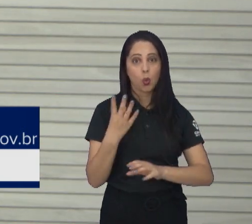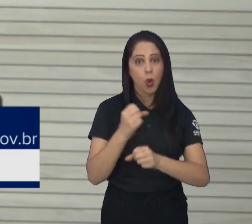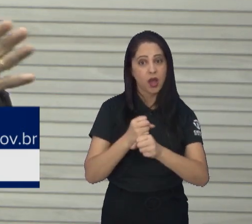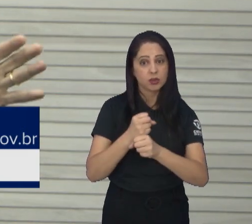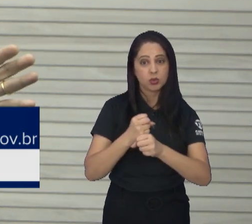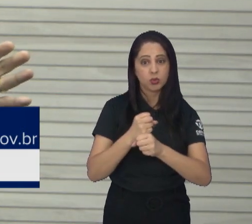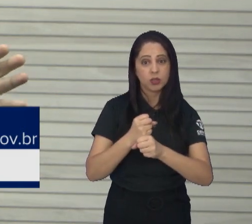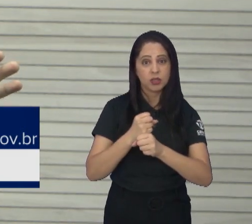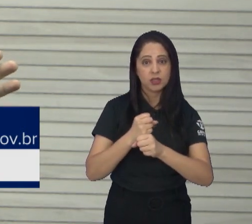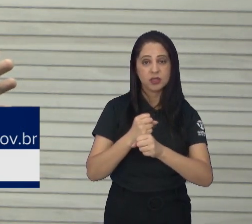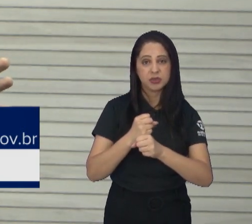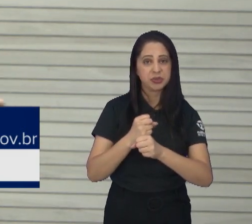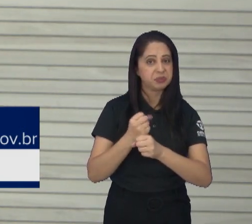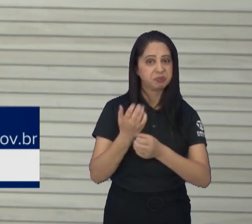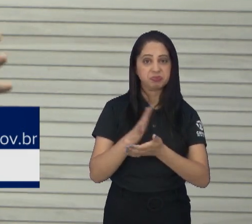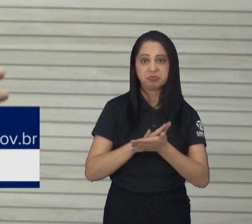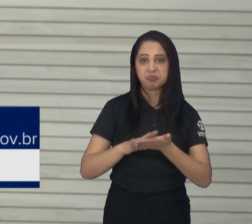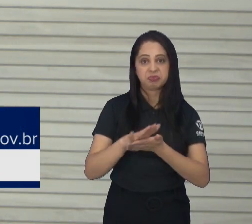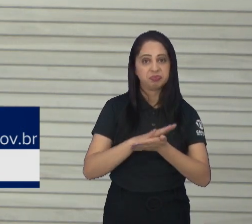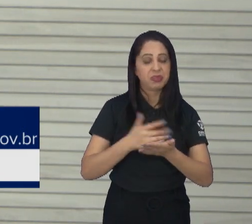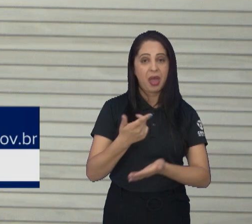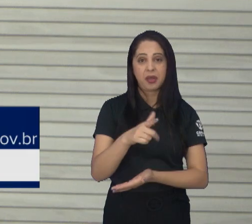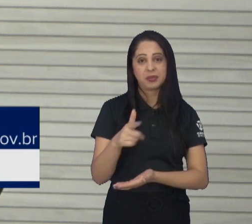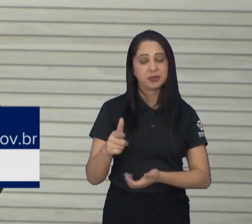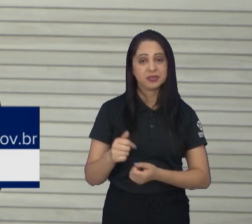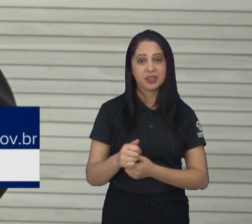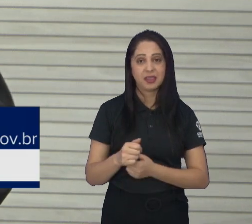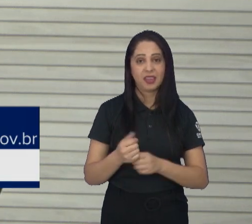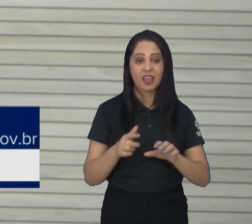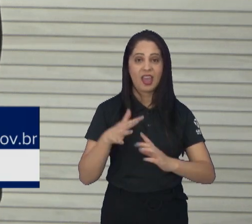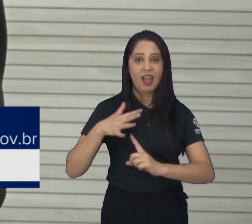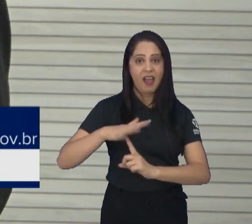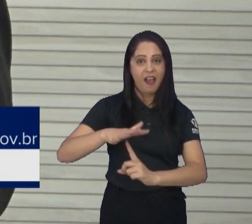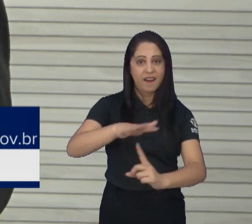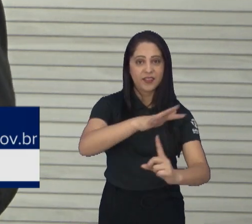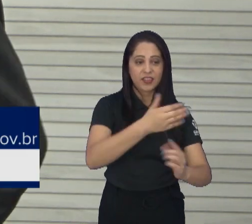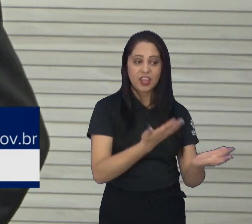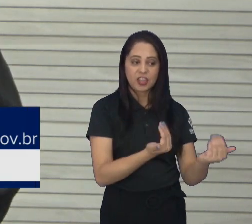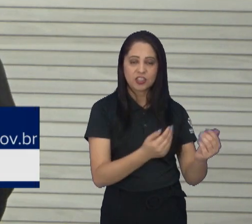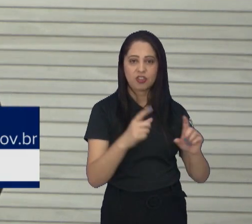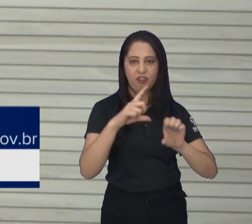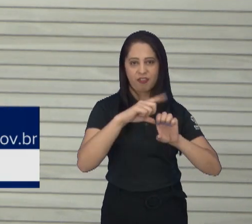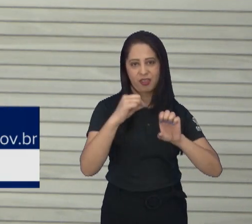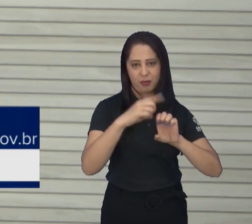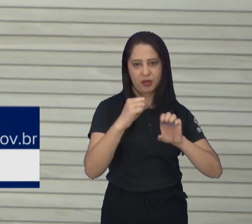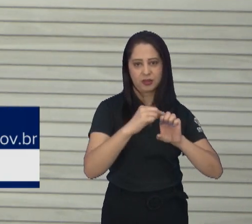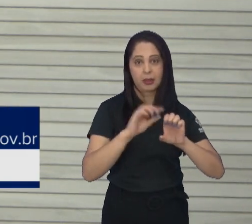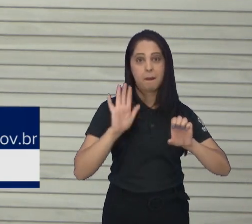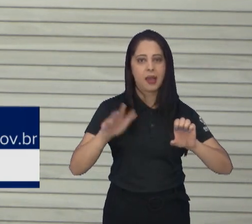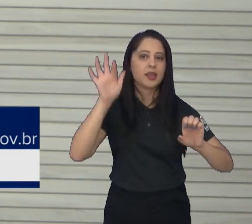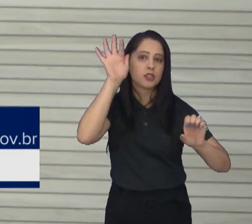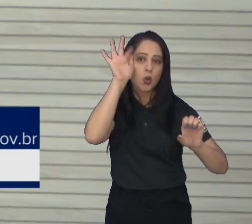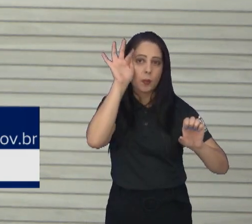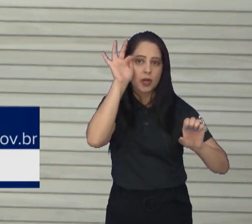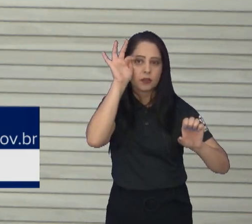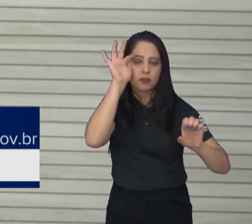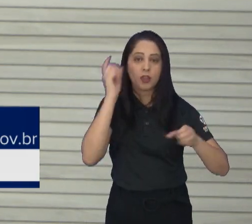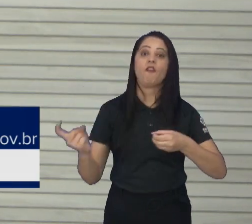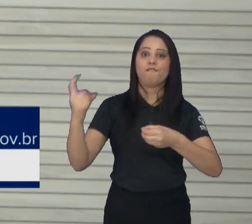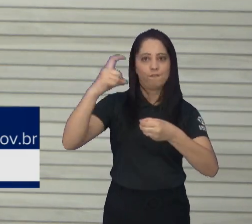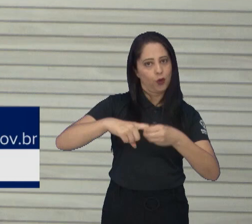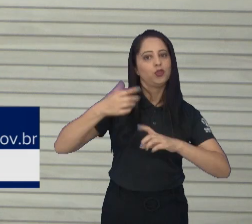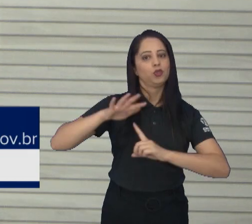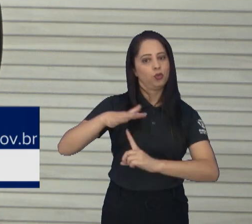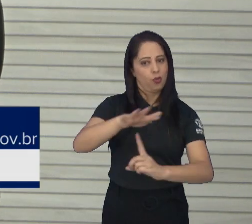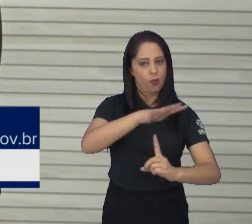PT, ela acabou não existindo, não houve mais a Feira do Jovem Empreendedor, que logo no primeiro ano do prefeito Felício voltou em